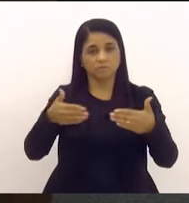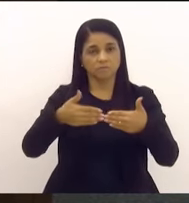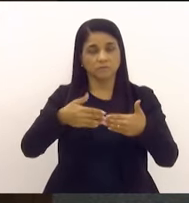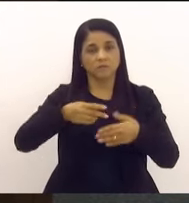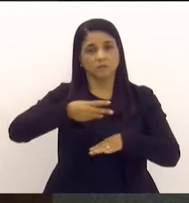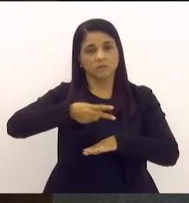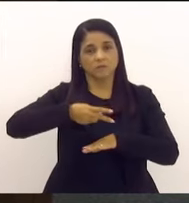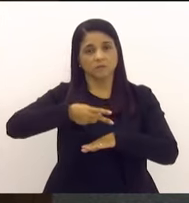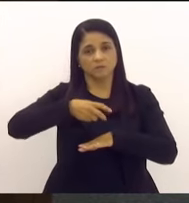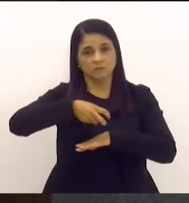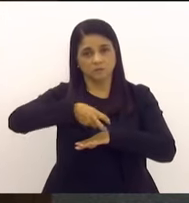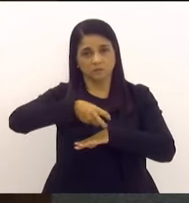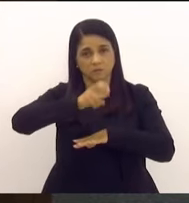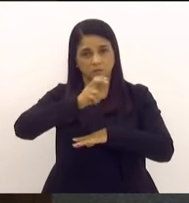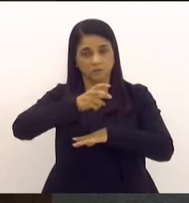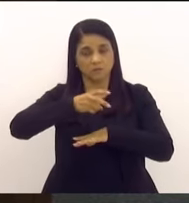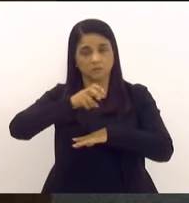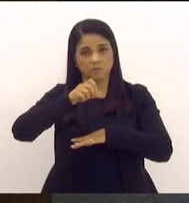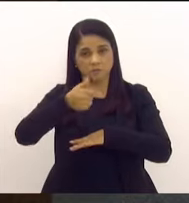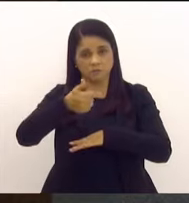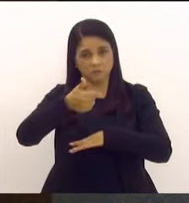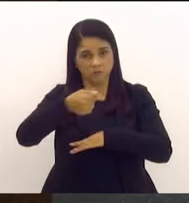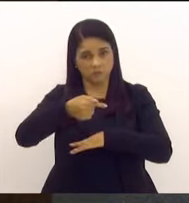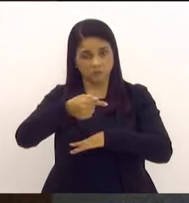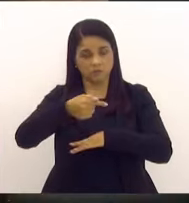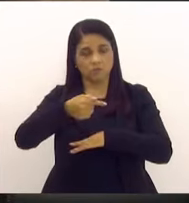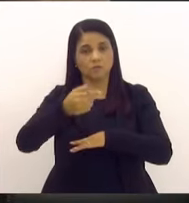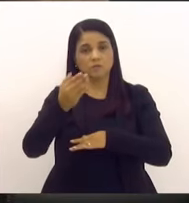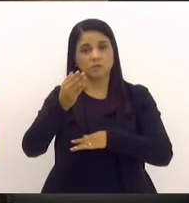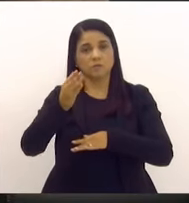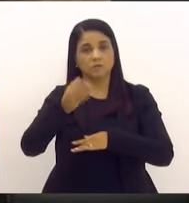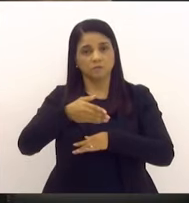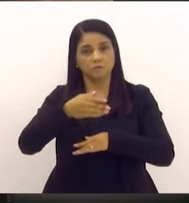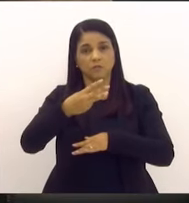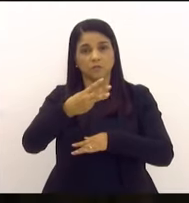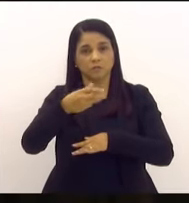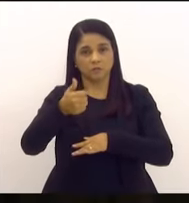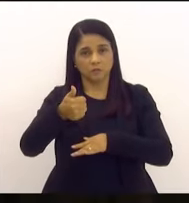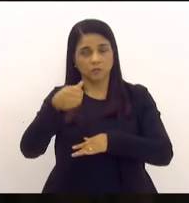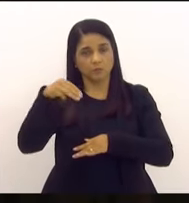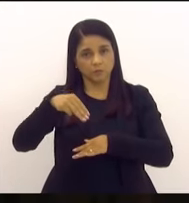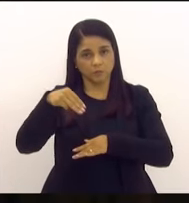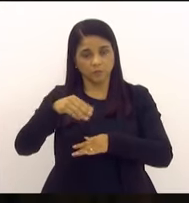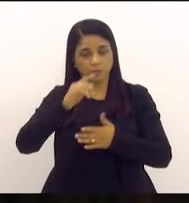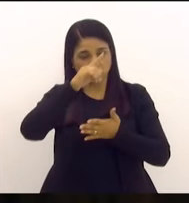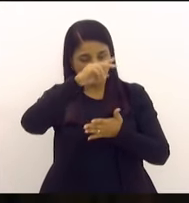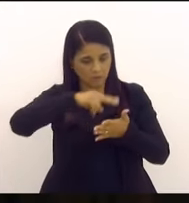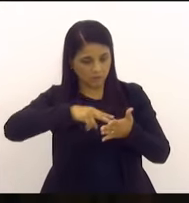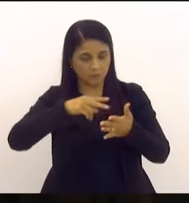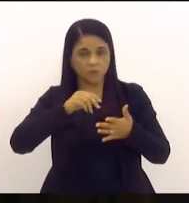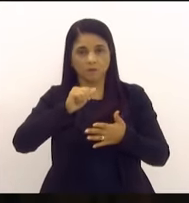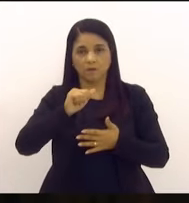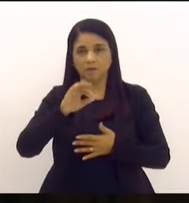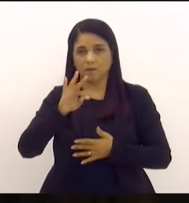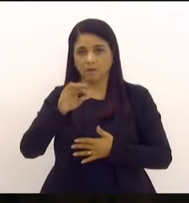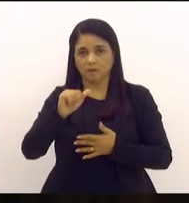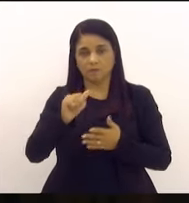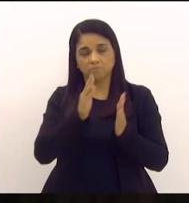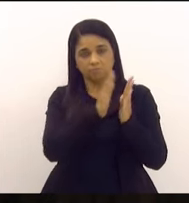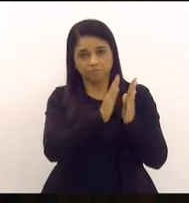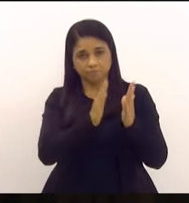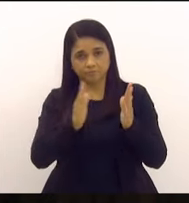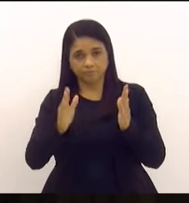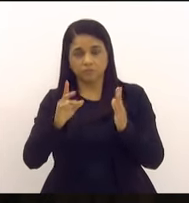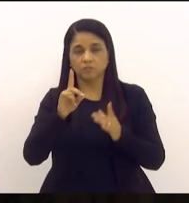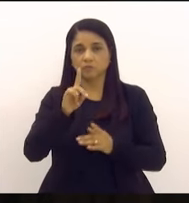17 horas e 31 minutos. Muito obrigado, deputado Luiz Paulo. Lida e aprovada a ata, passa-se